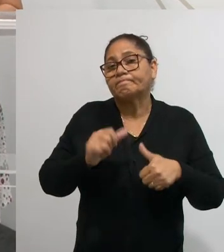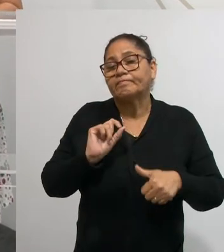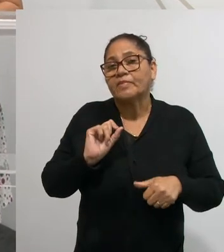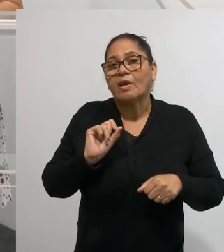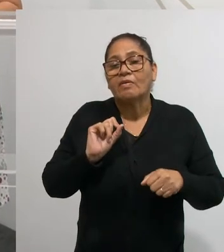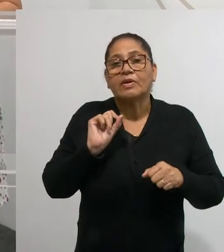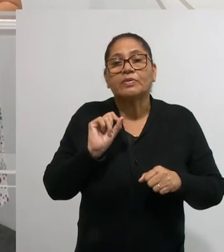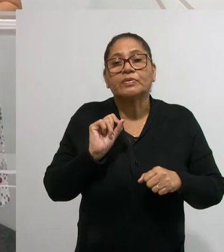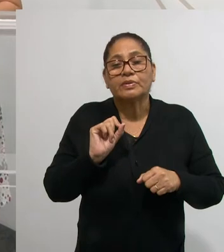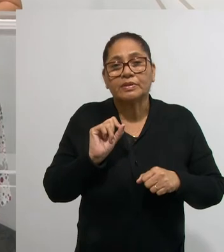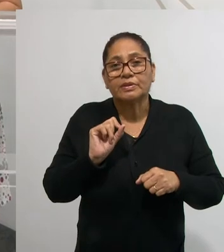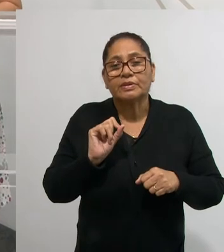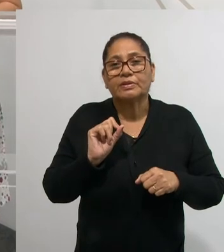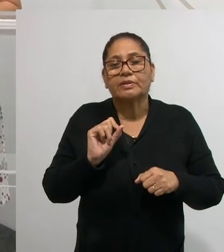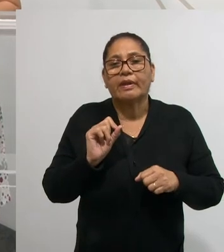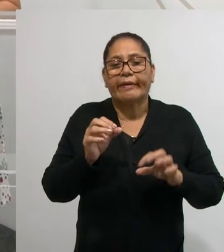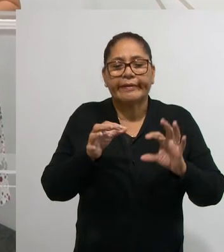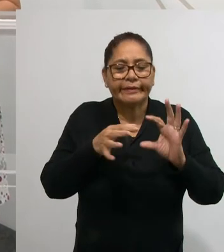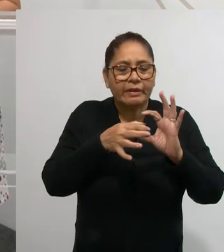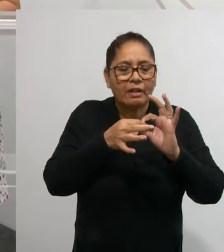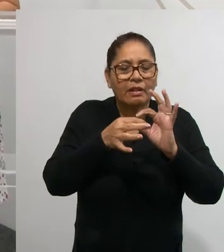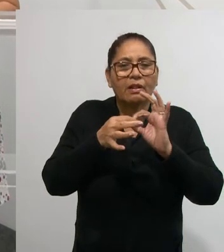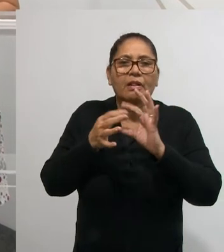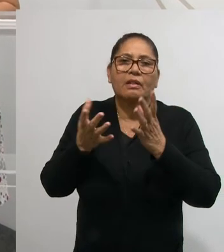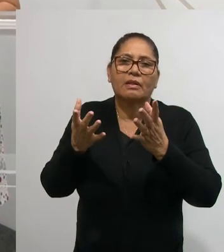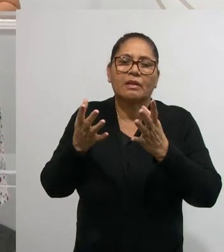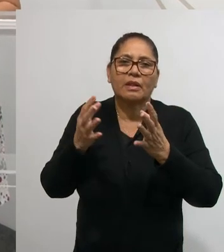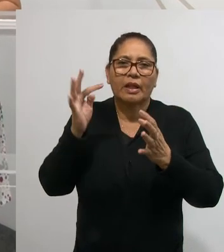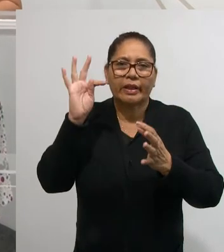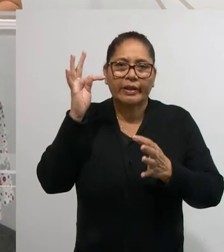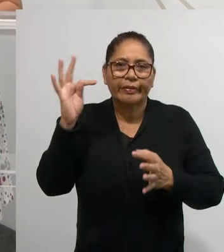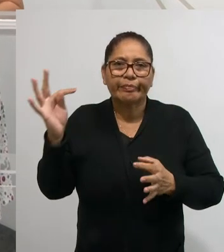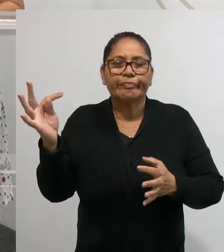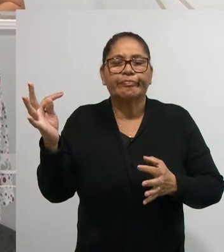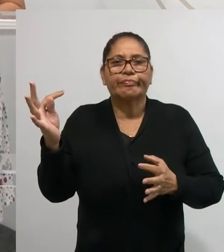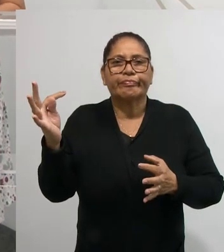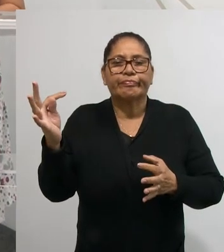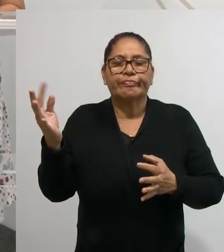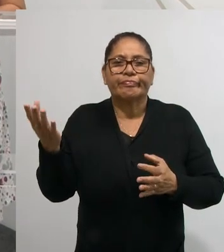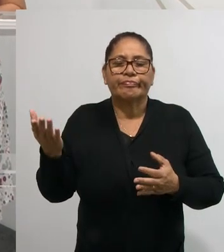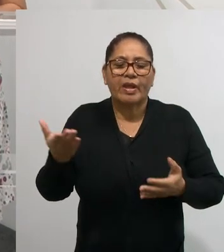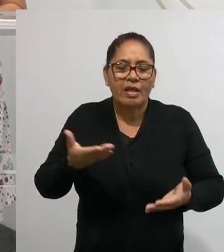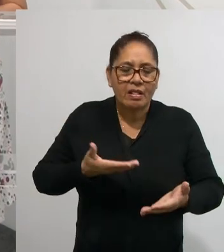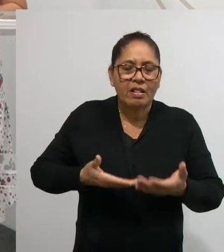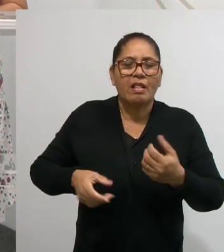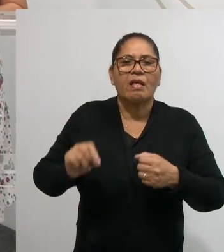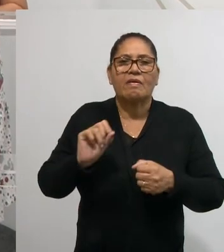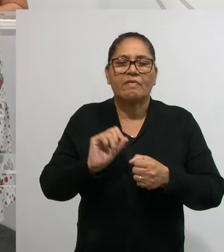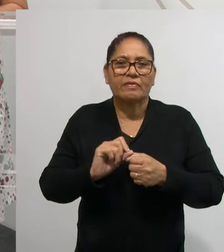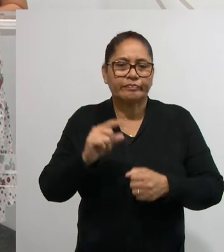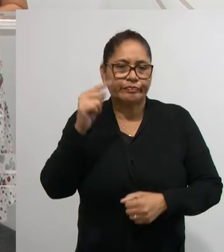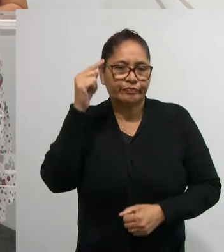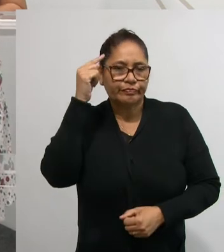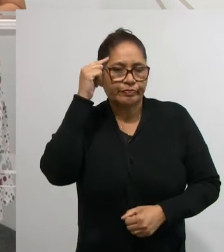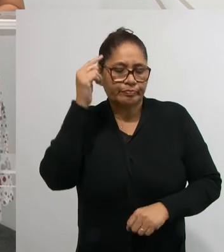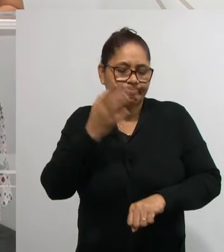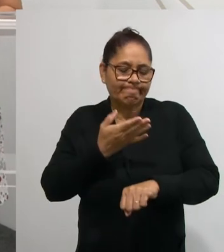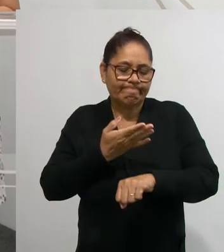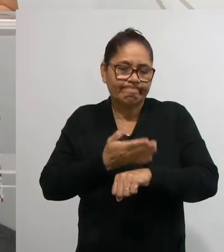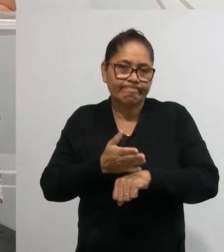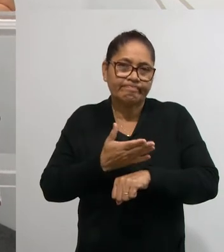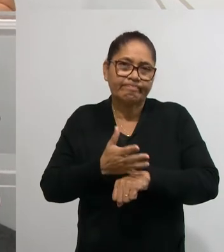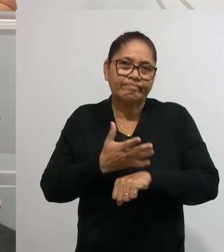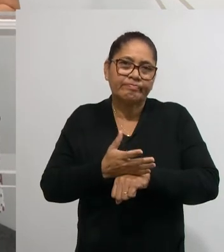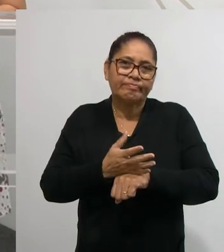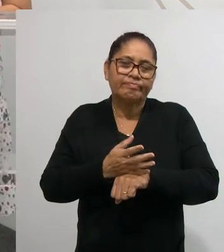isso faz com que a gente interligue esses conhecimentos teóricos e relacione refaça essa reflexão junto com a nossa